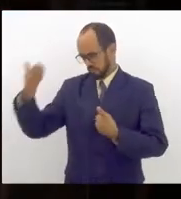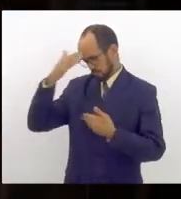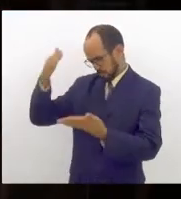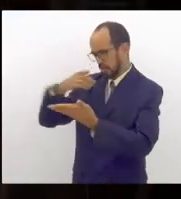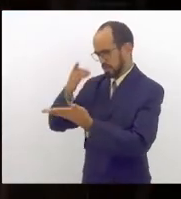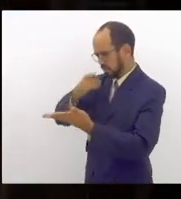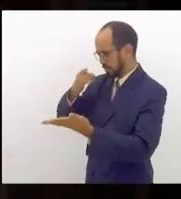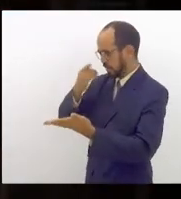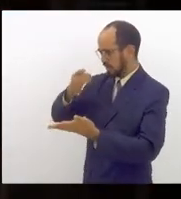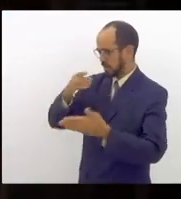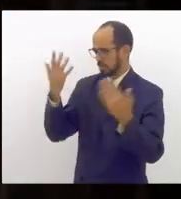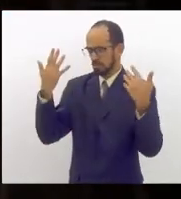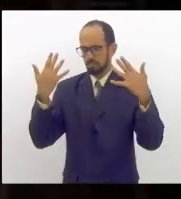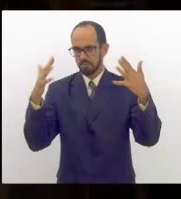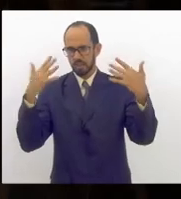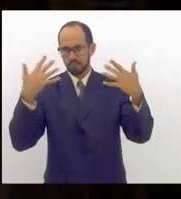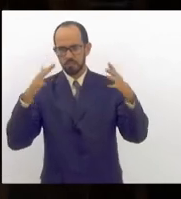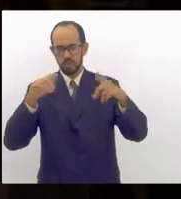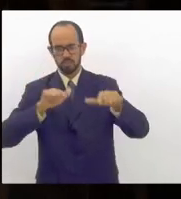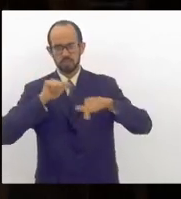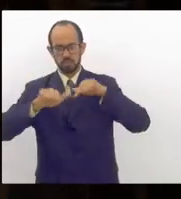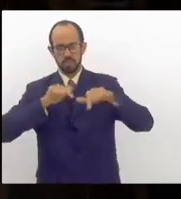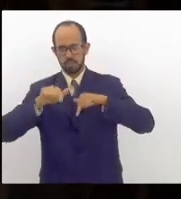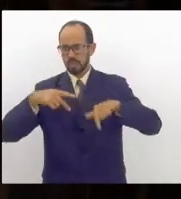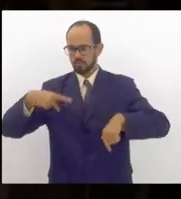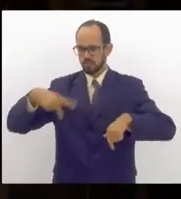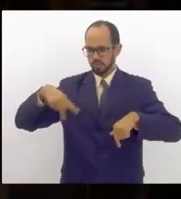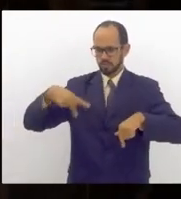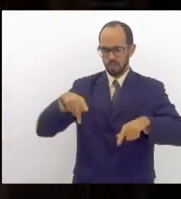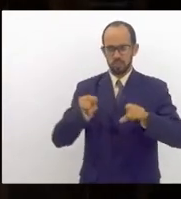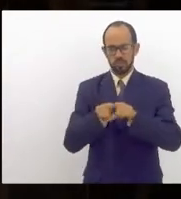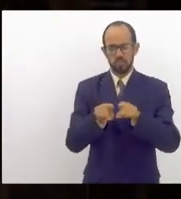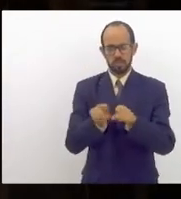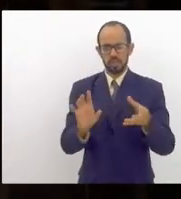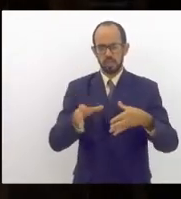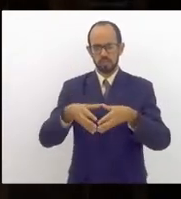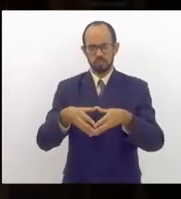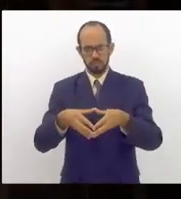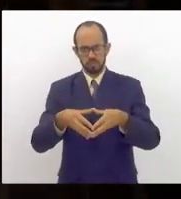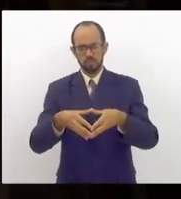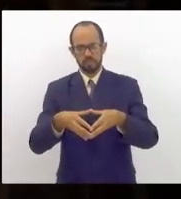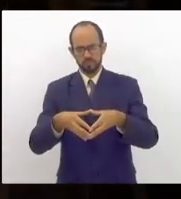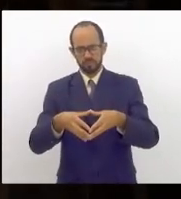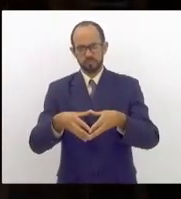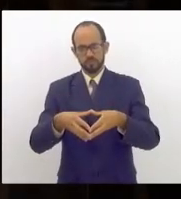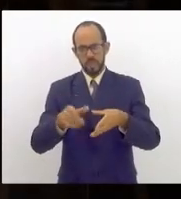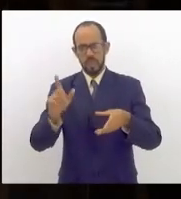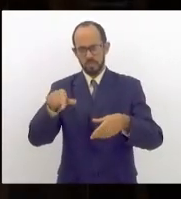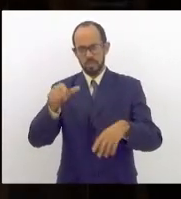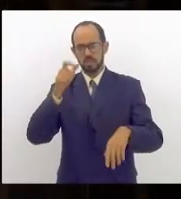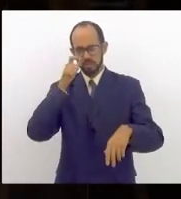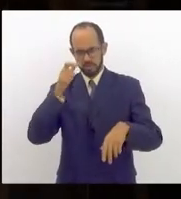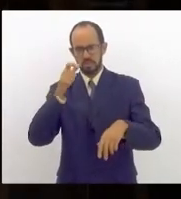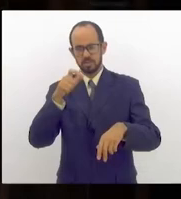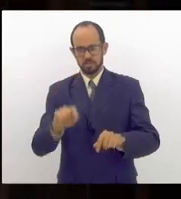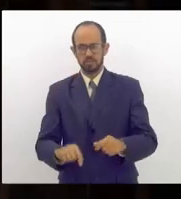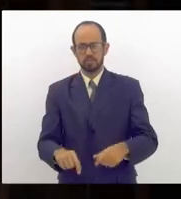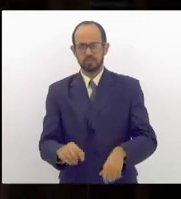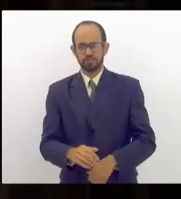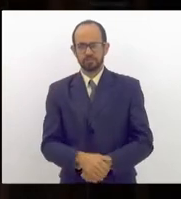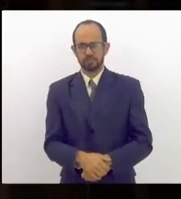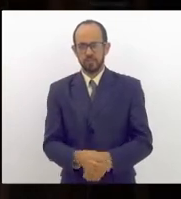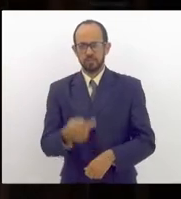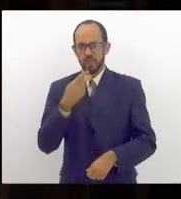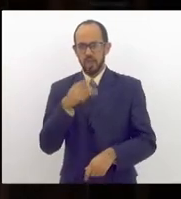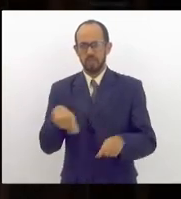deputada parabenizar trabalho seu e da comissão né é que tá bem interessante né E falar